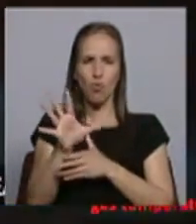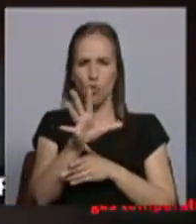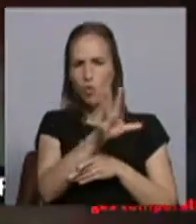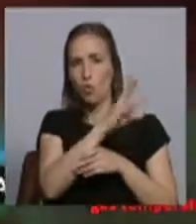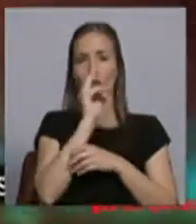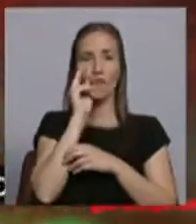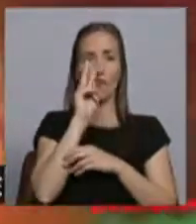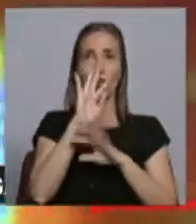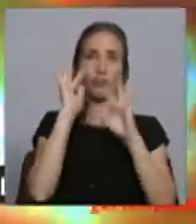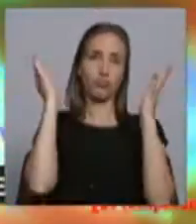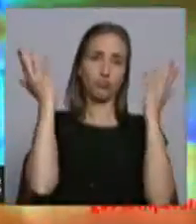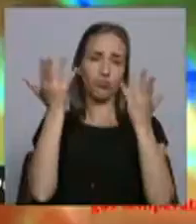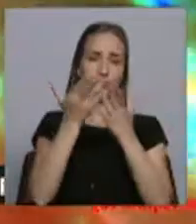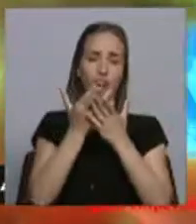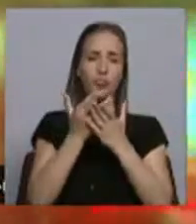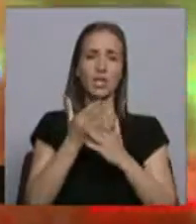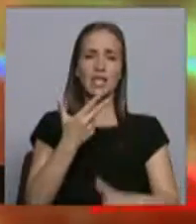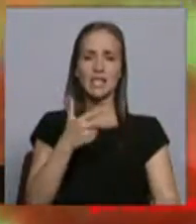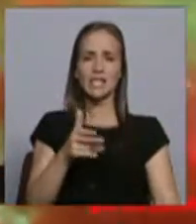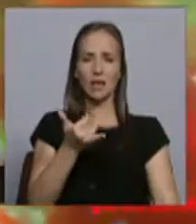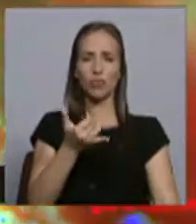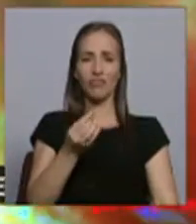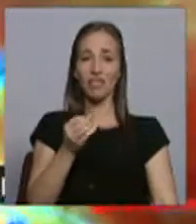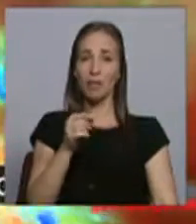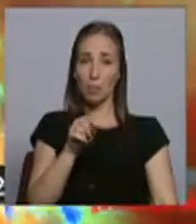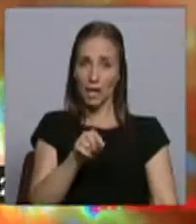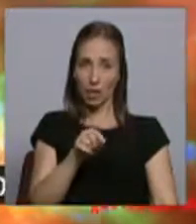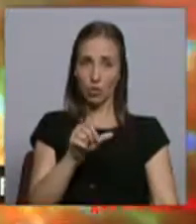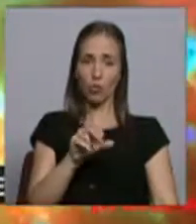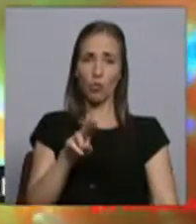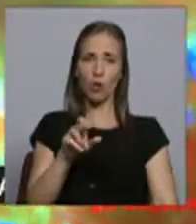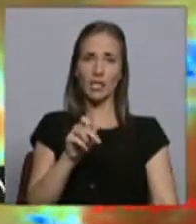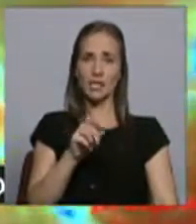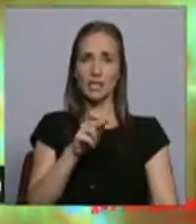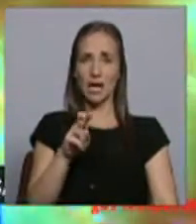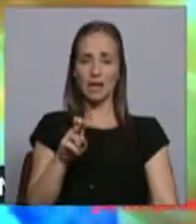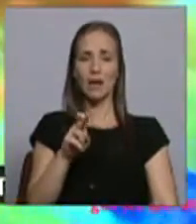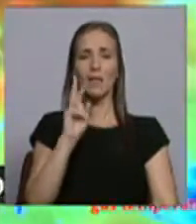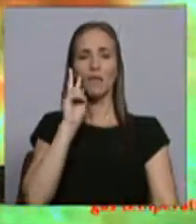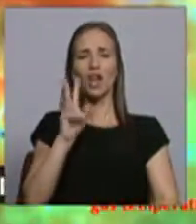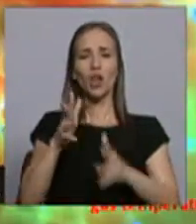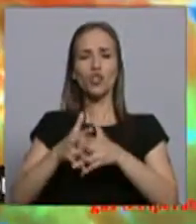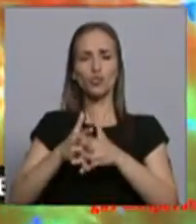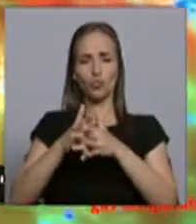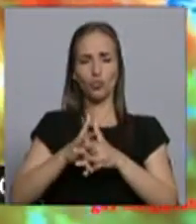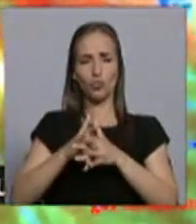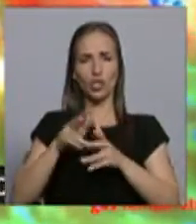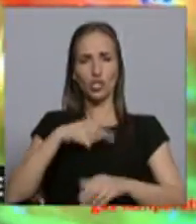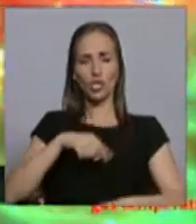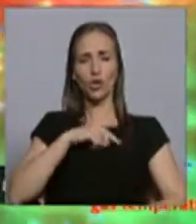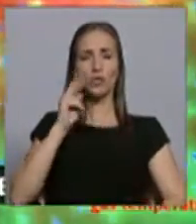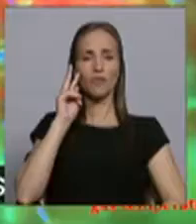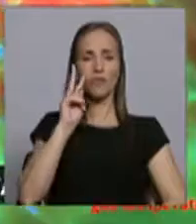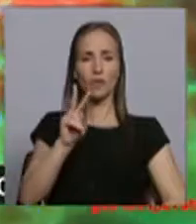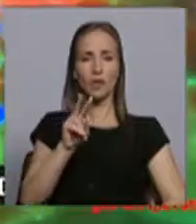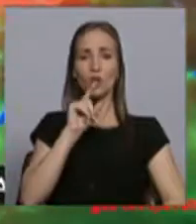E foram, então, utilizados 120 mil desses quasares para olhar a estrutura que nós vemos e que foi denominada como o